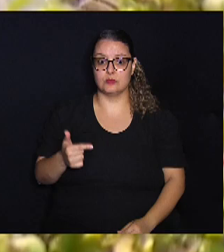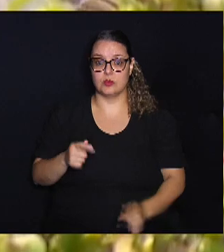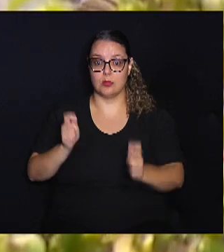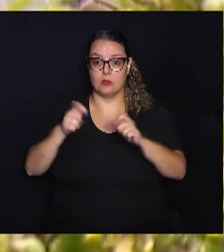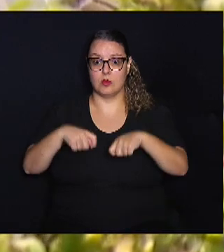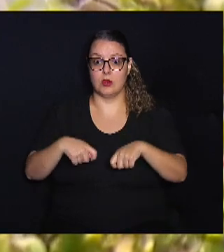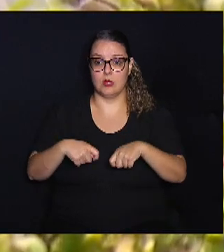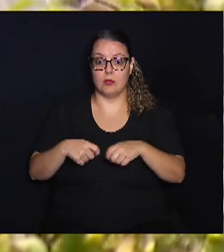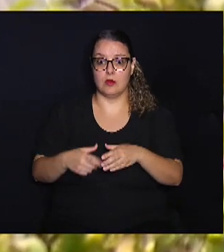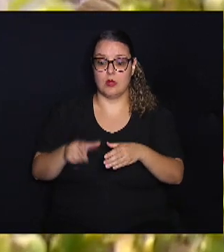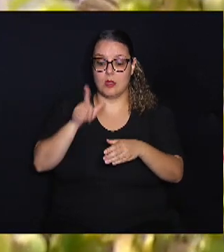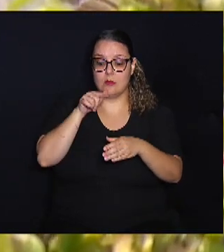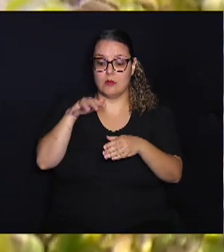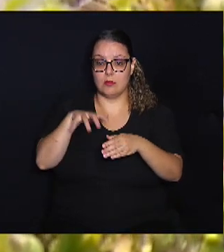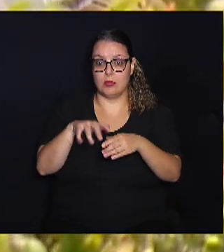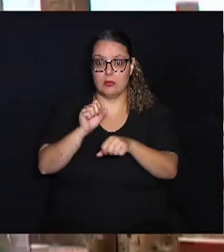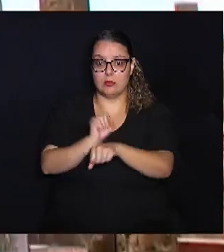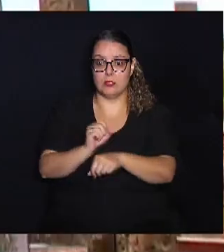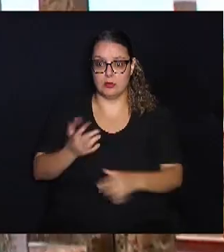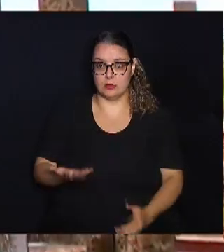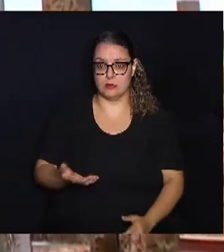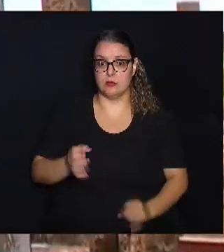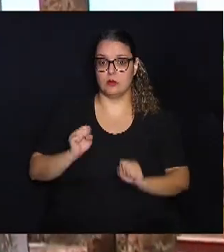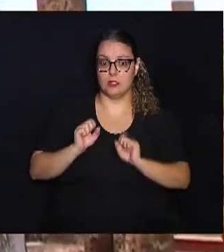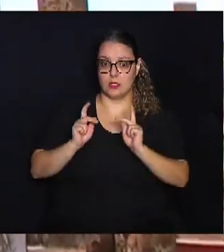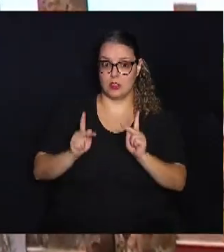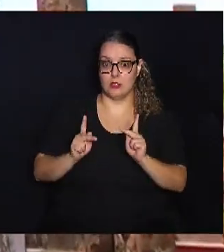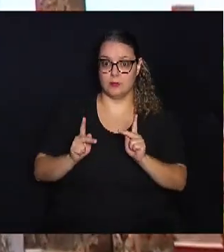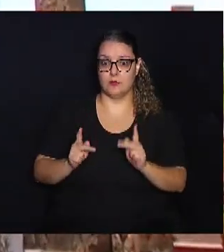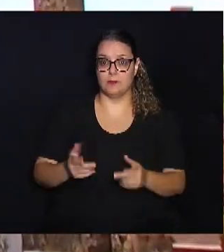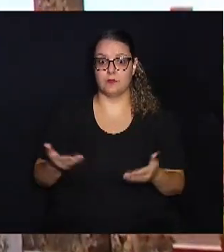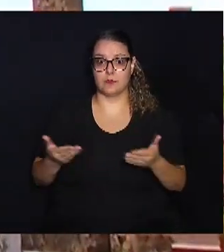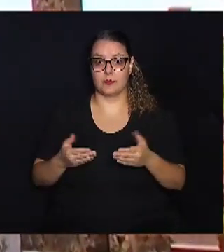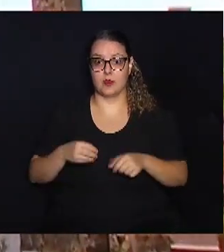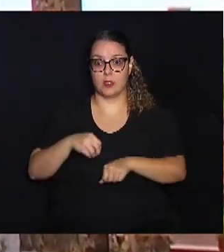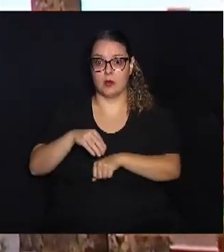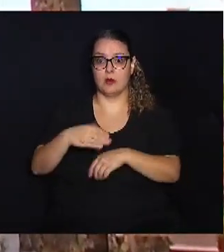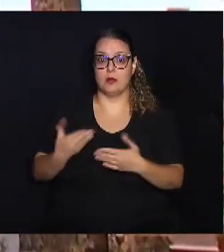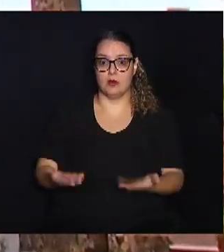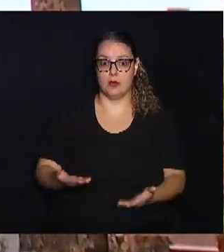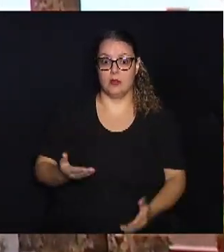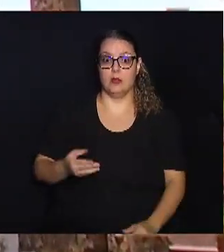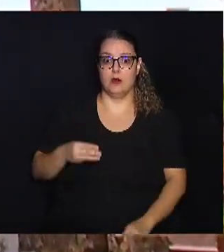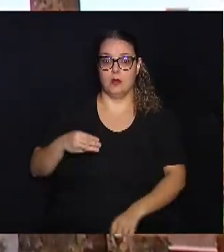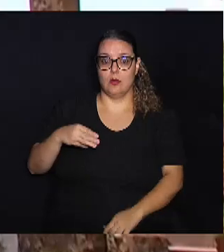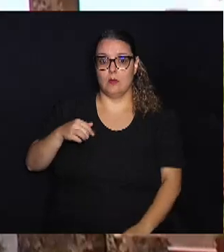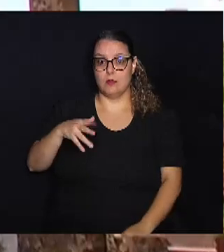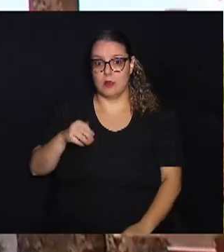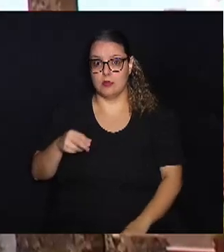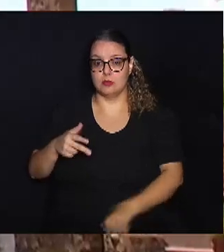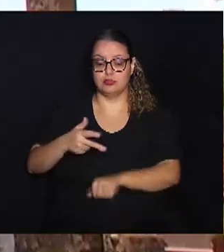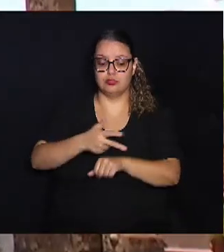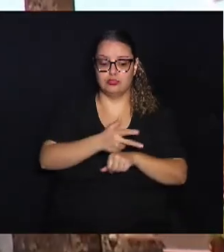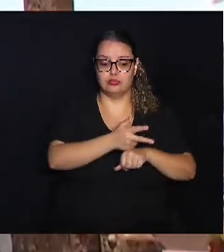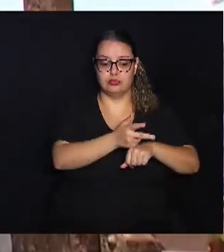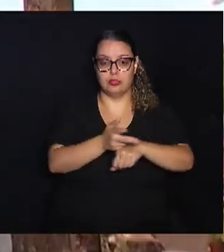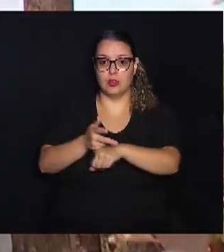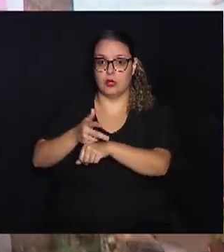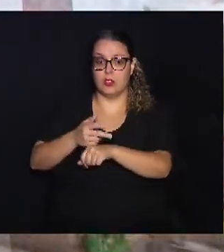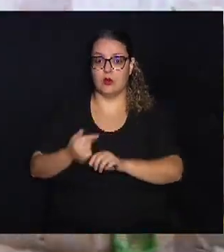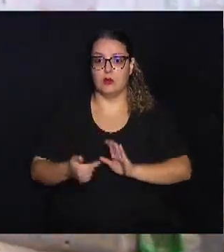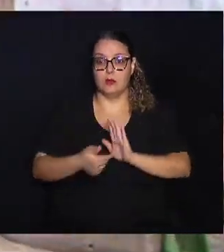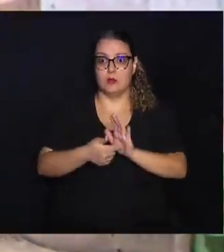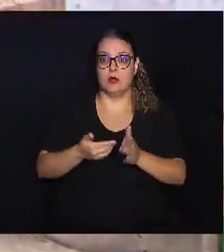possibilidade de armazenamento de água, tá certo? Agora eu vou passar para vocês, Marco Aurélio dá uma passeadinha para mim, eu vou passar para vocês aqui,